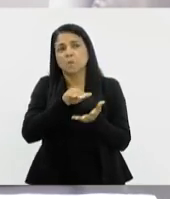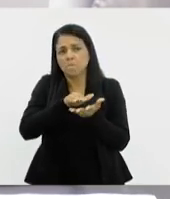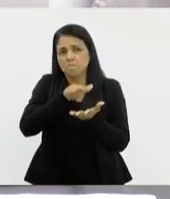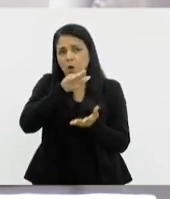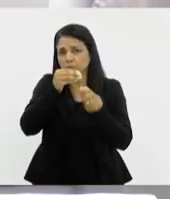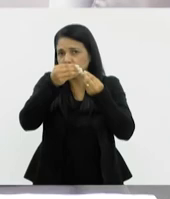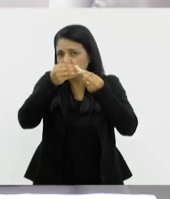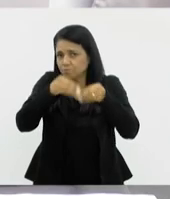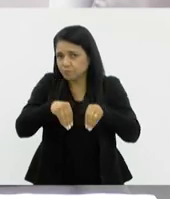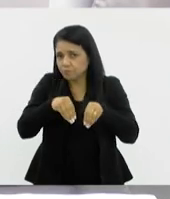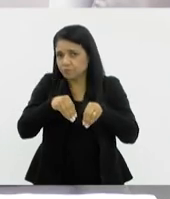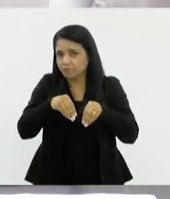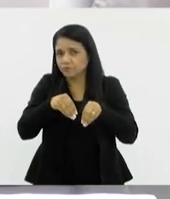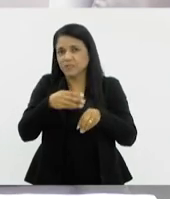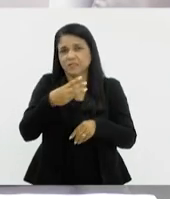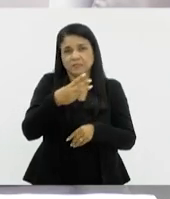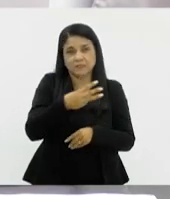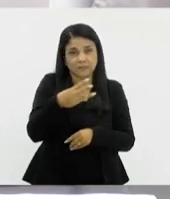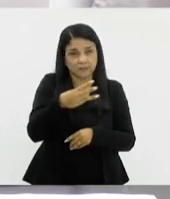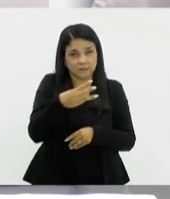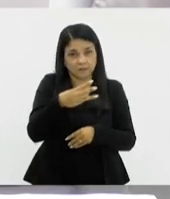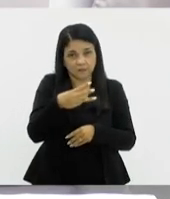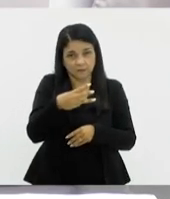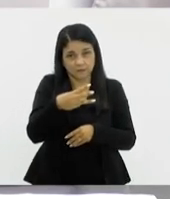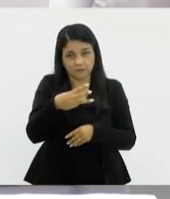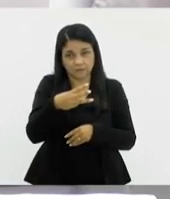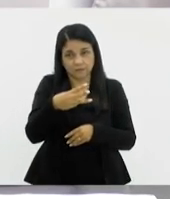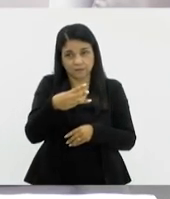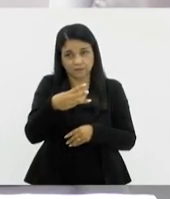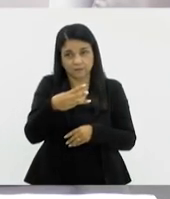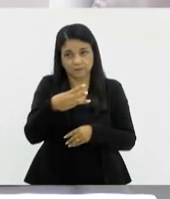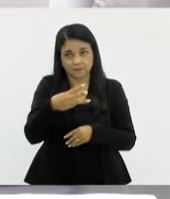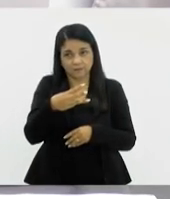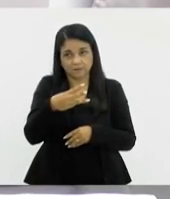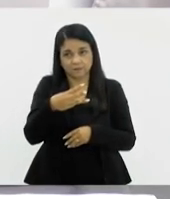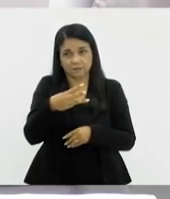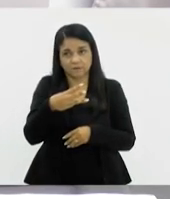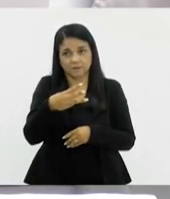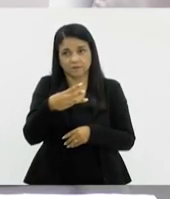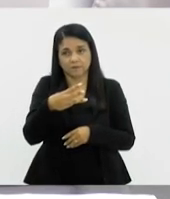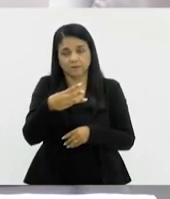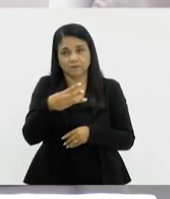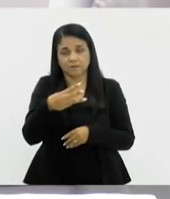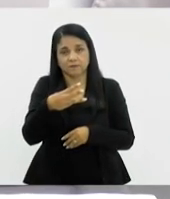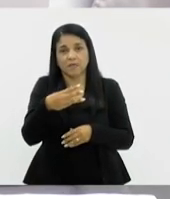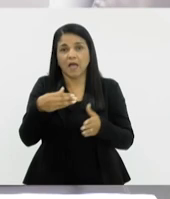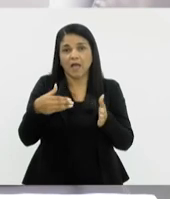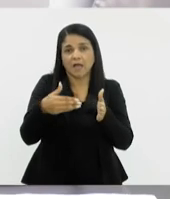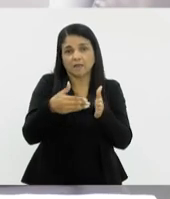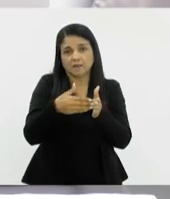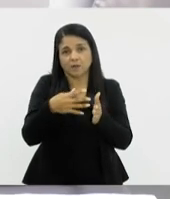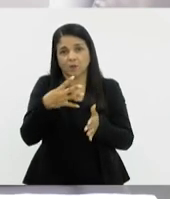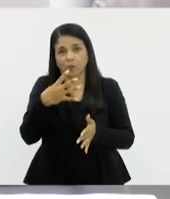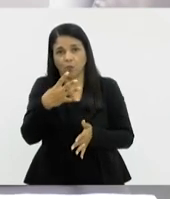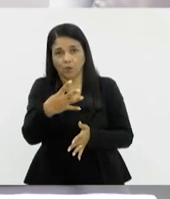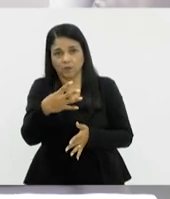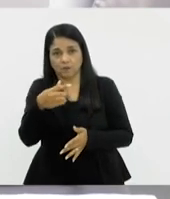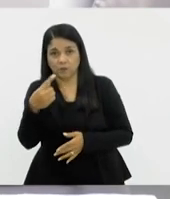ele é o do 33... 33 ao